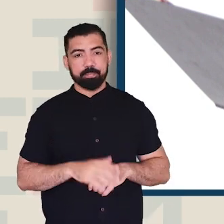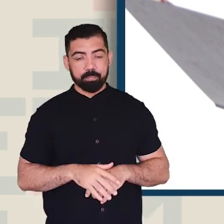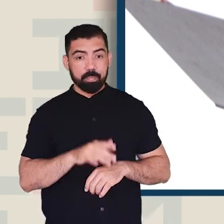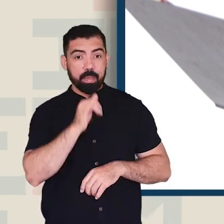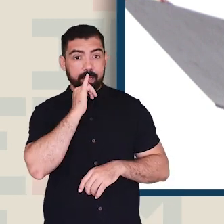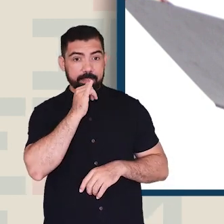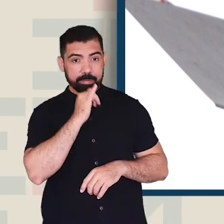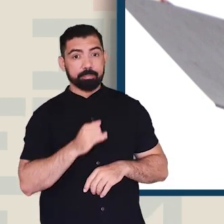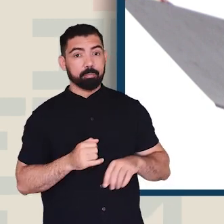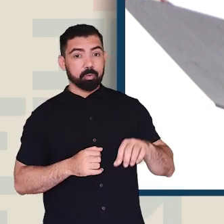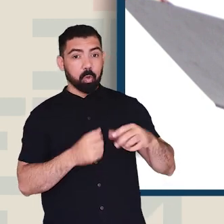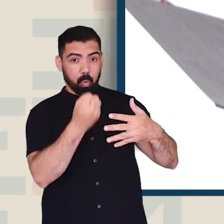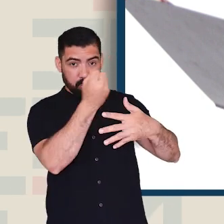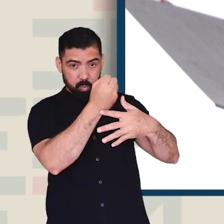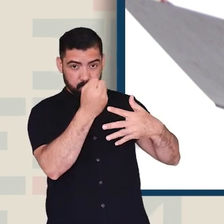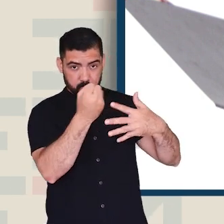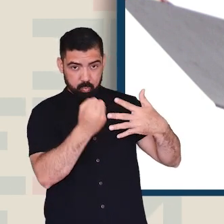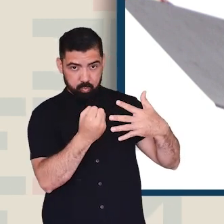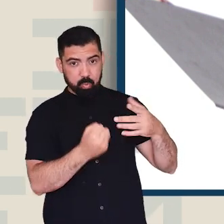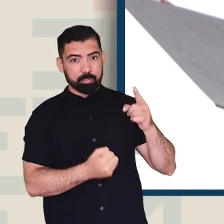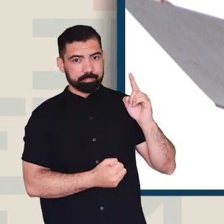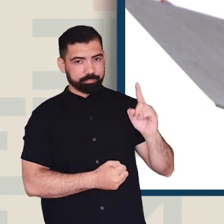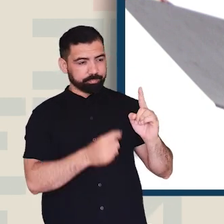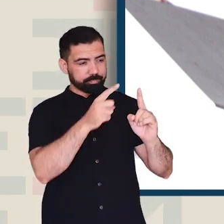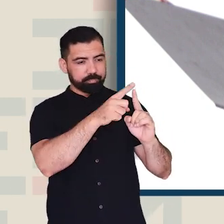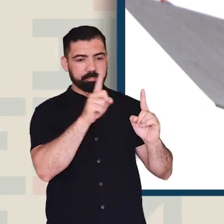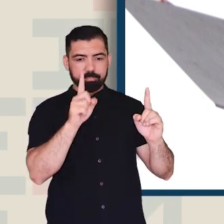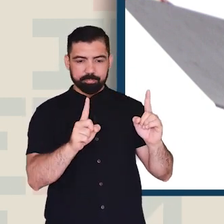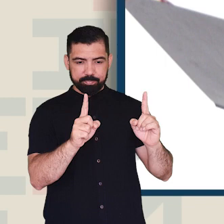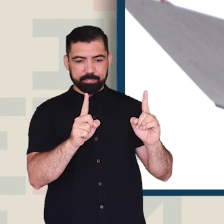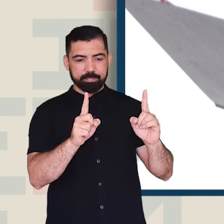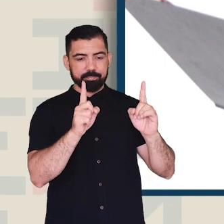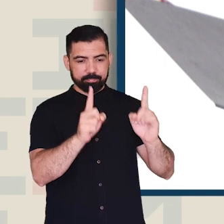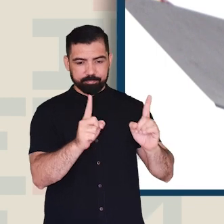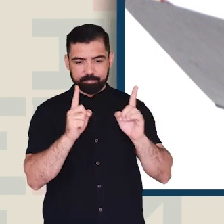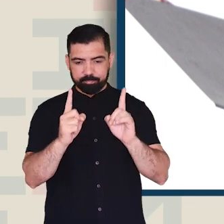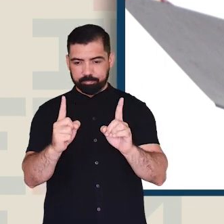está seguindo a ordem, como eu fiz aqui, por exemplo.